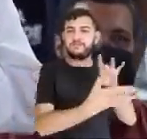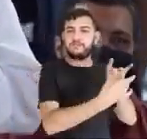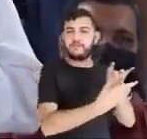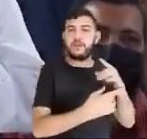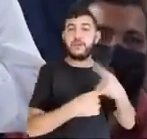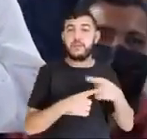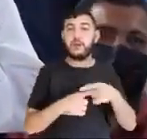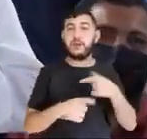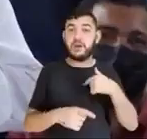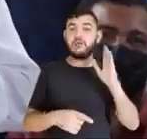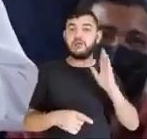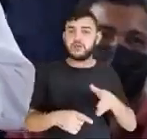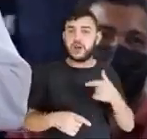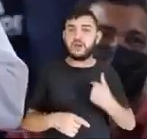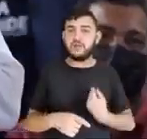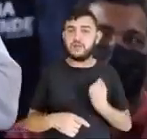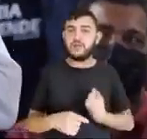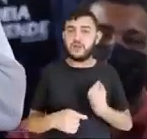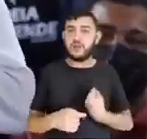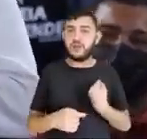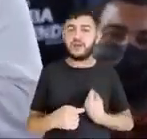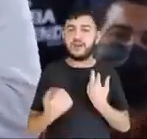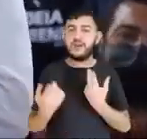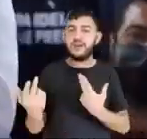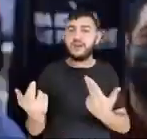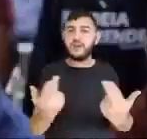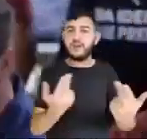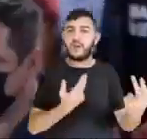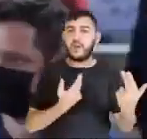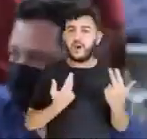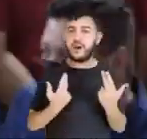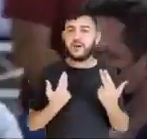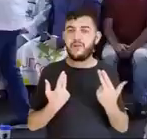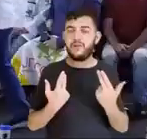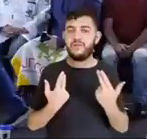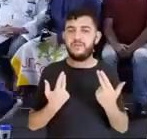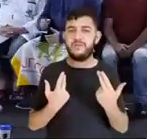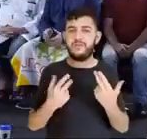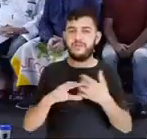passaram. Vocês sabem que o Natal é uma data que